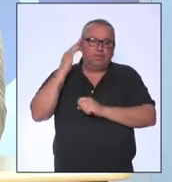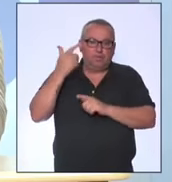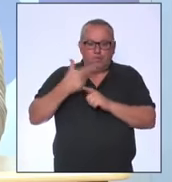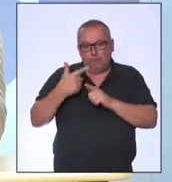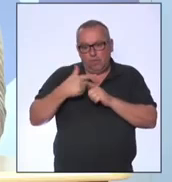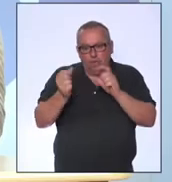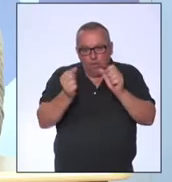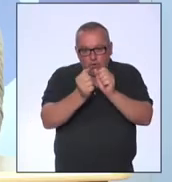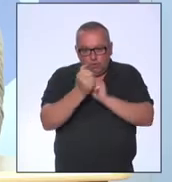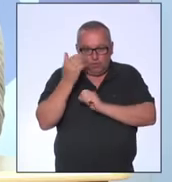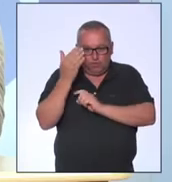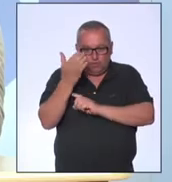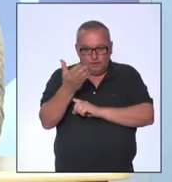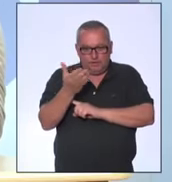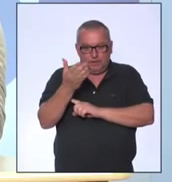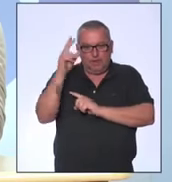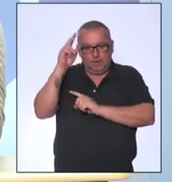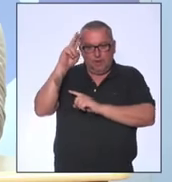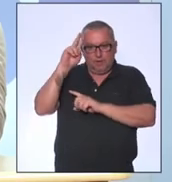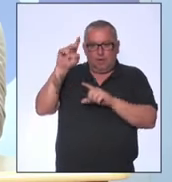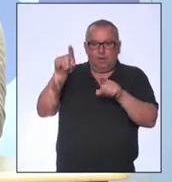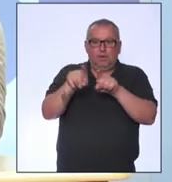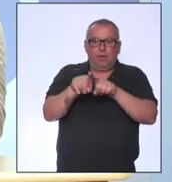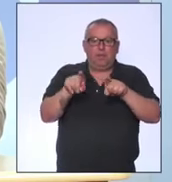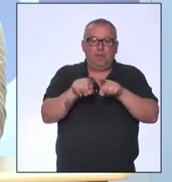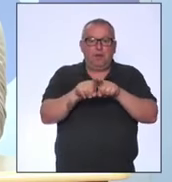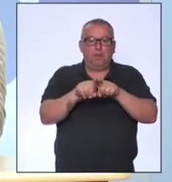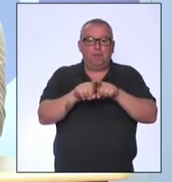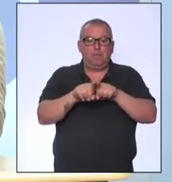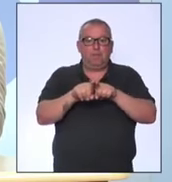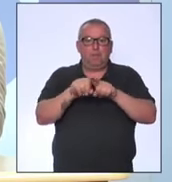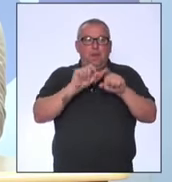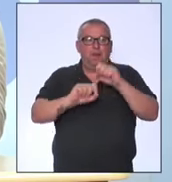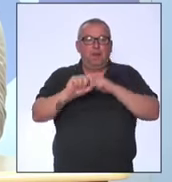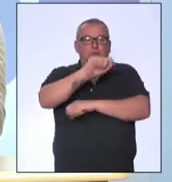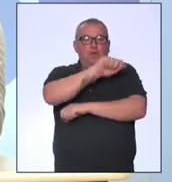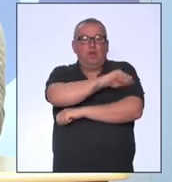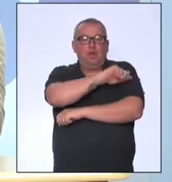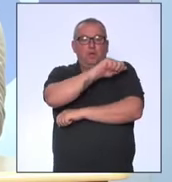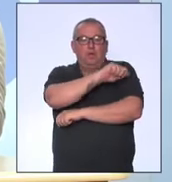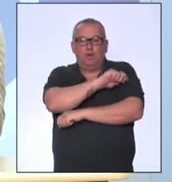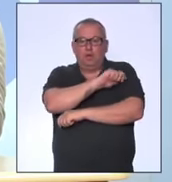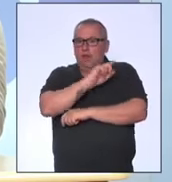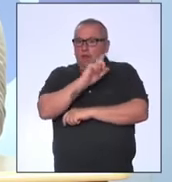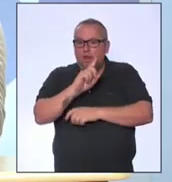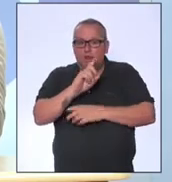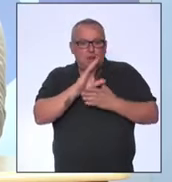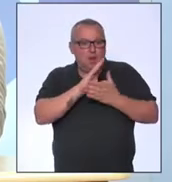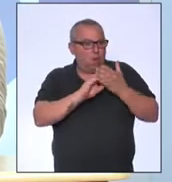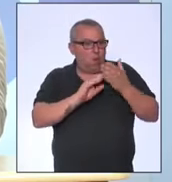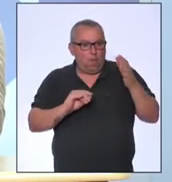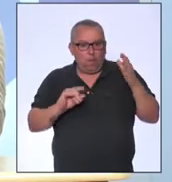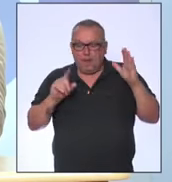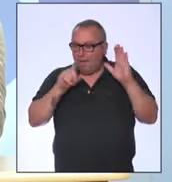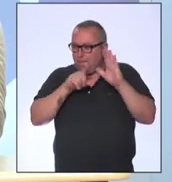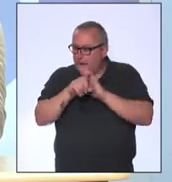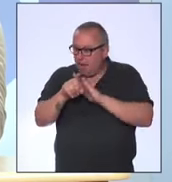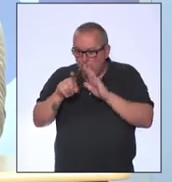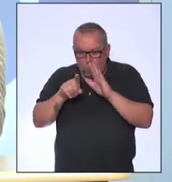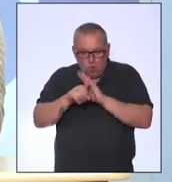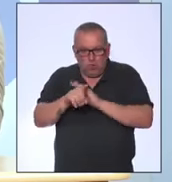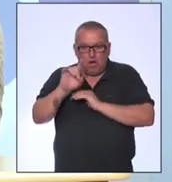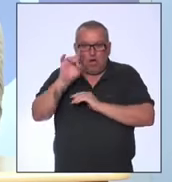com vocês, tá bom? Lembrando também para que os alunos não copiem as perguntas,